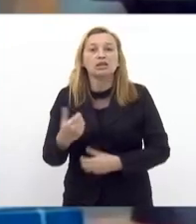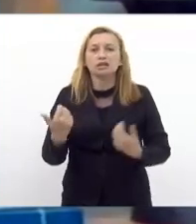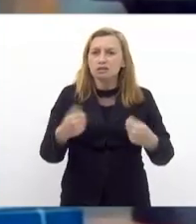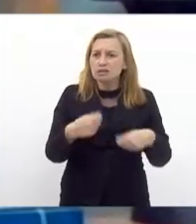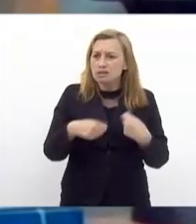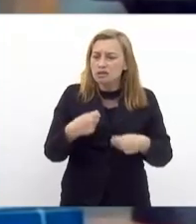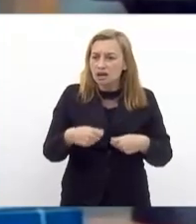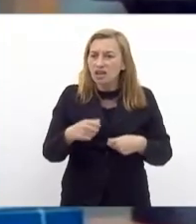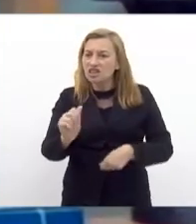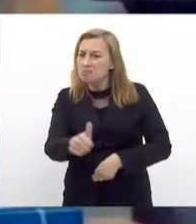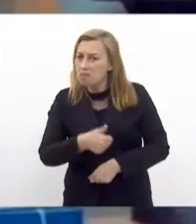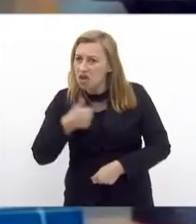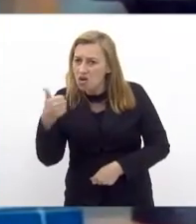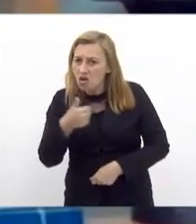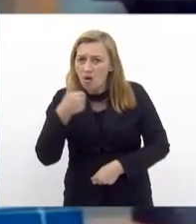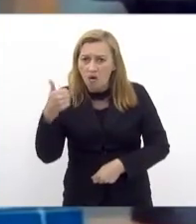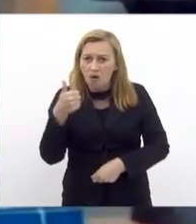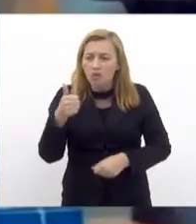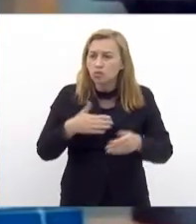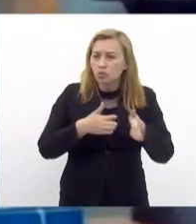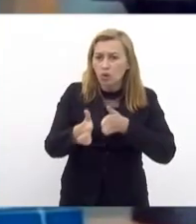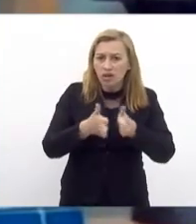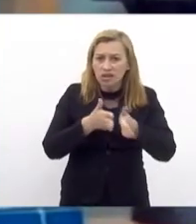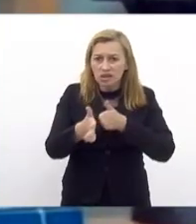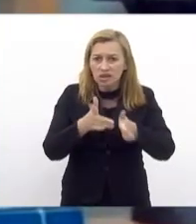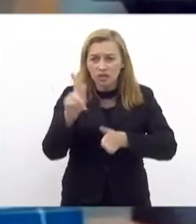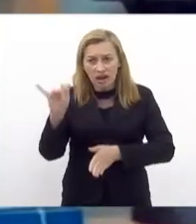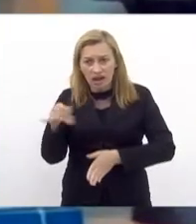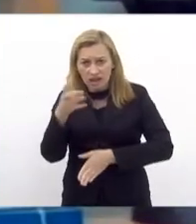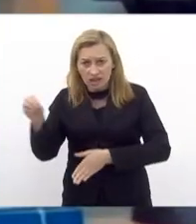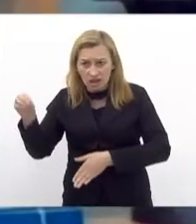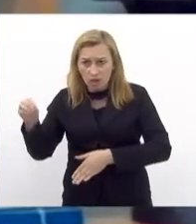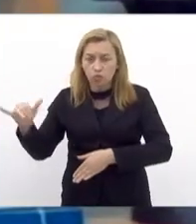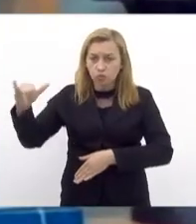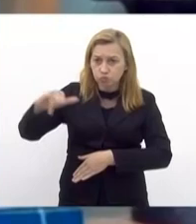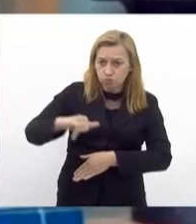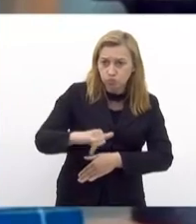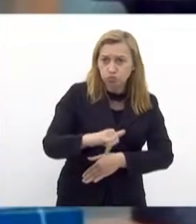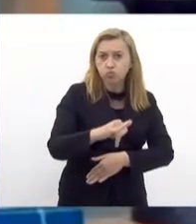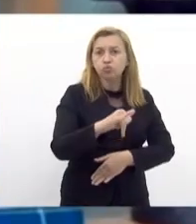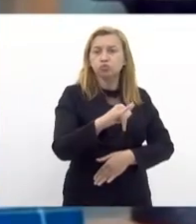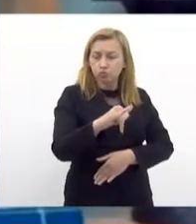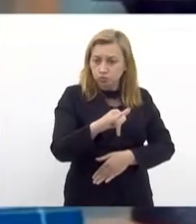necessidade de melhoras no acesso do Galeão. Eu acho que